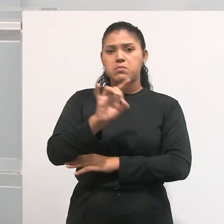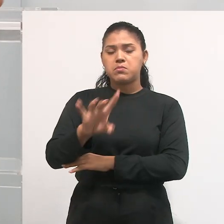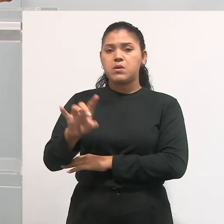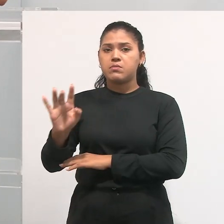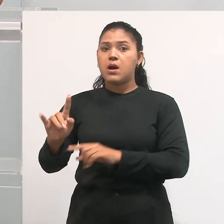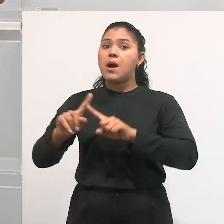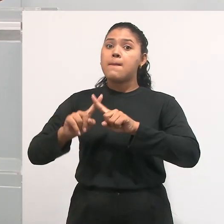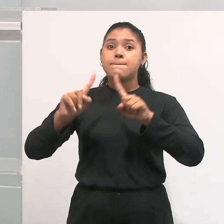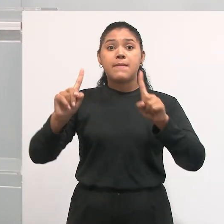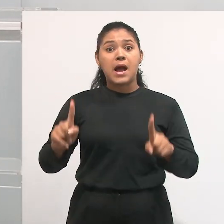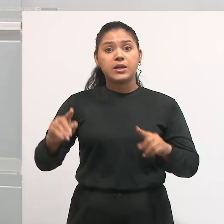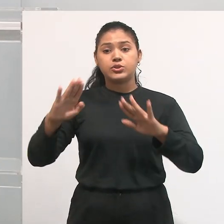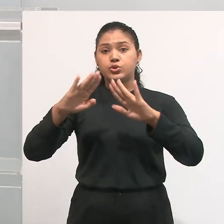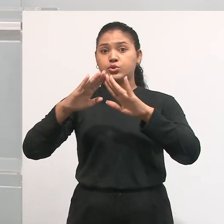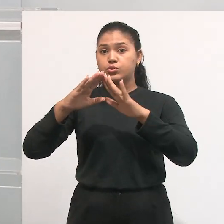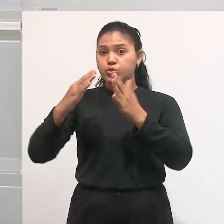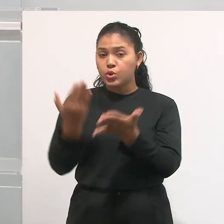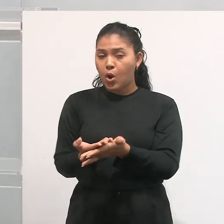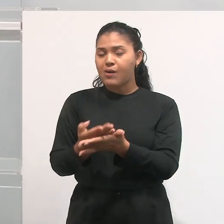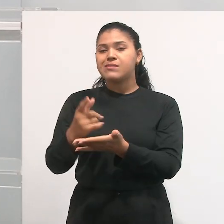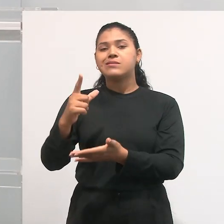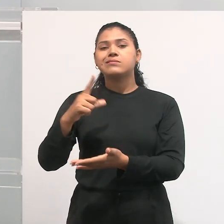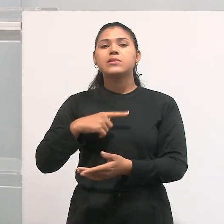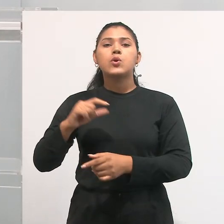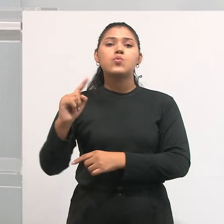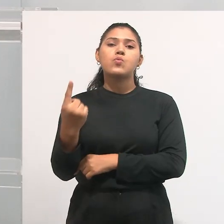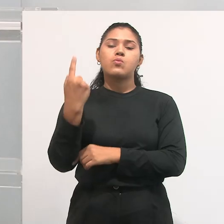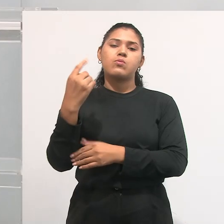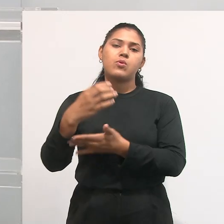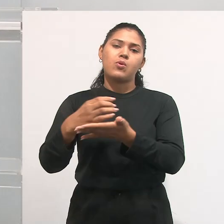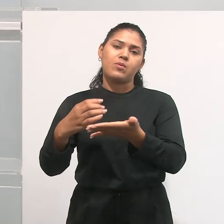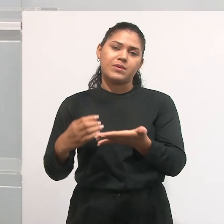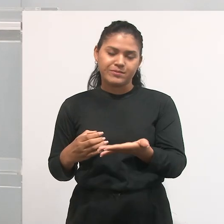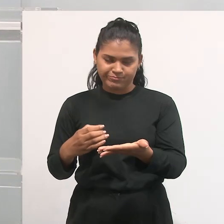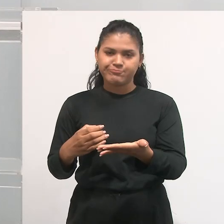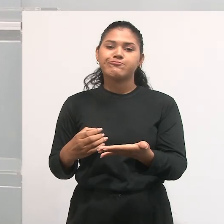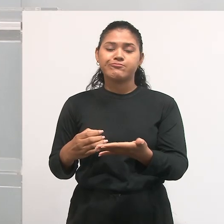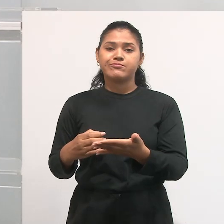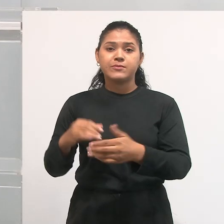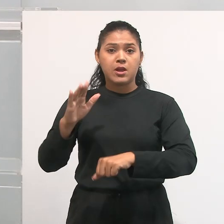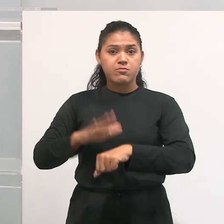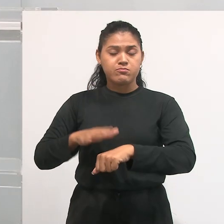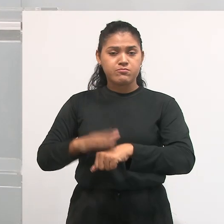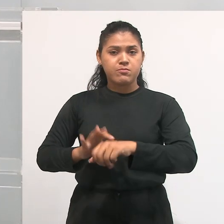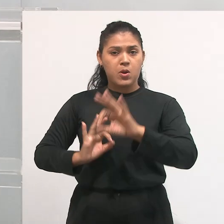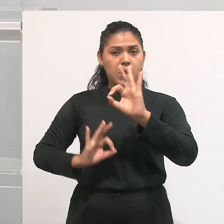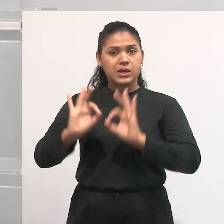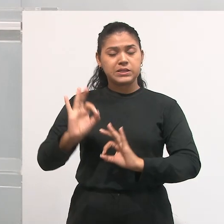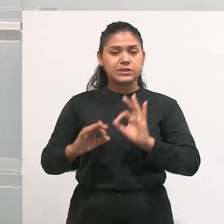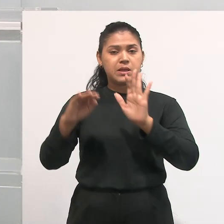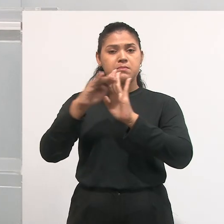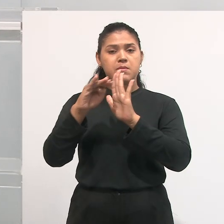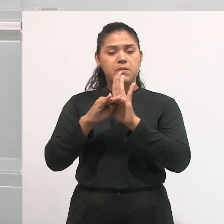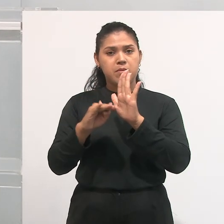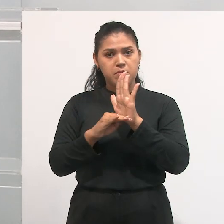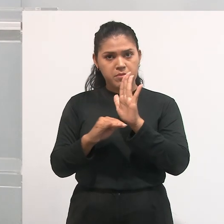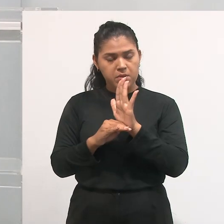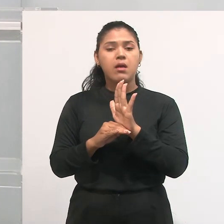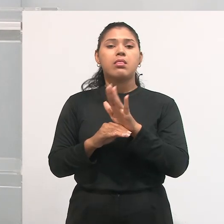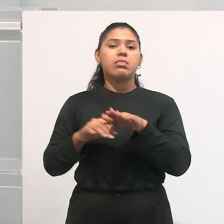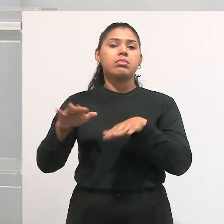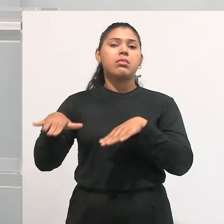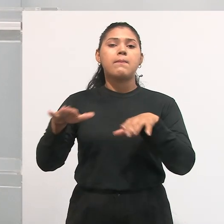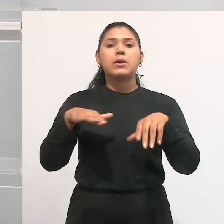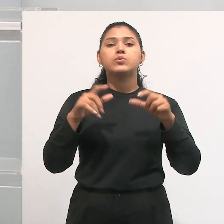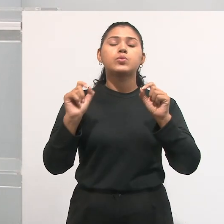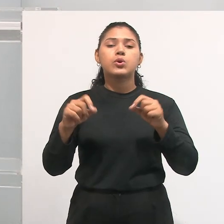geralmente é uma organização institucional, ou seja, a escola organiza a forma como ela trabalha o currículo, vai depender de